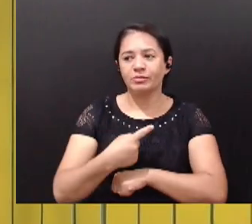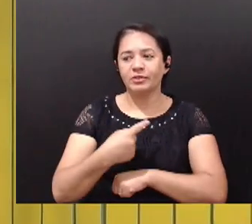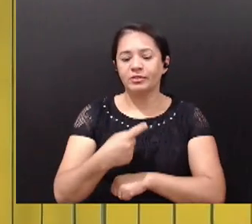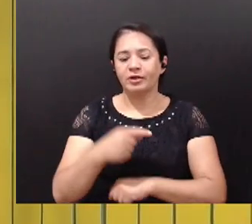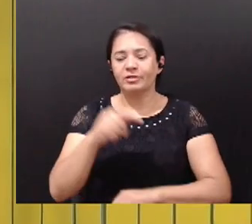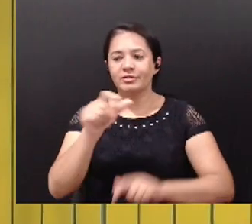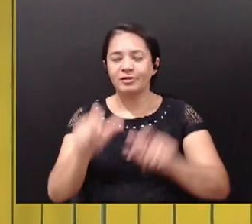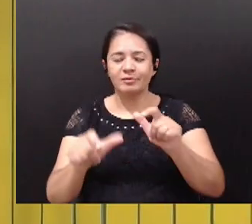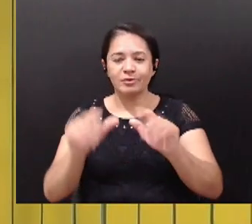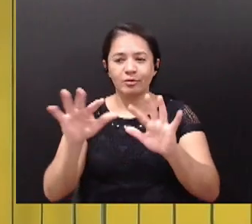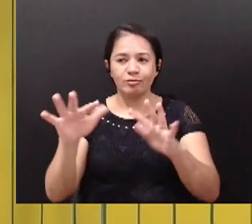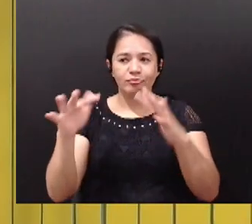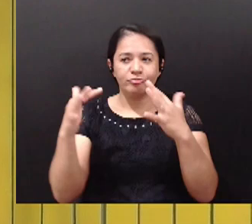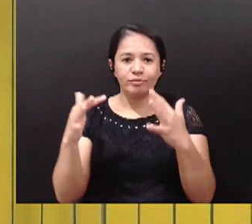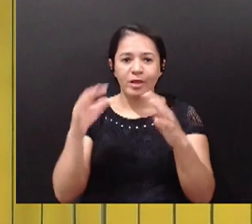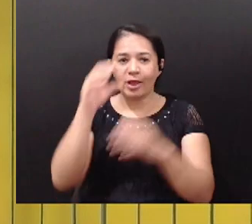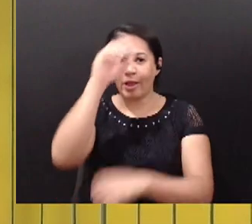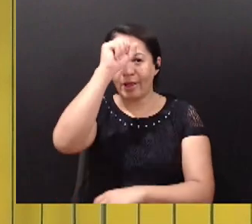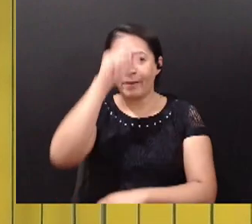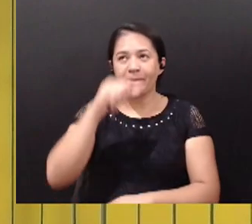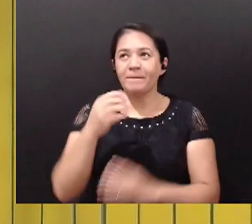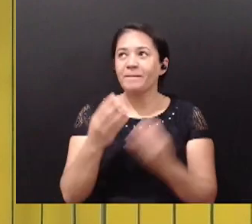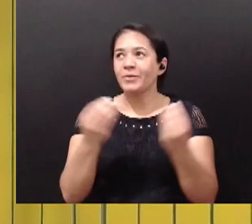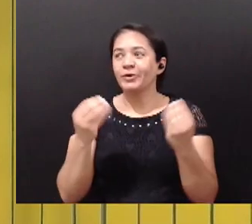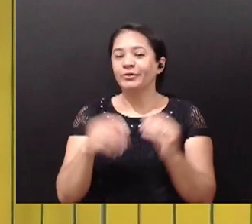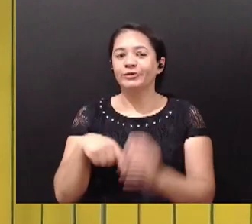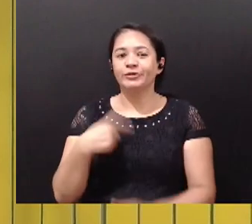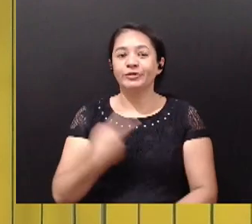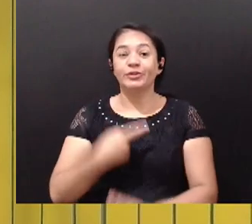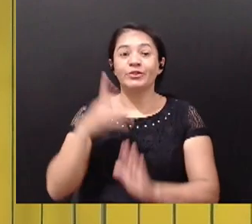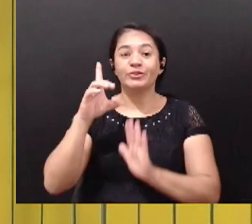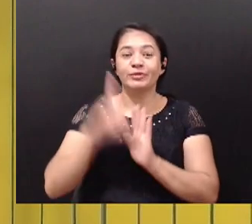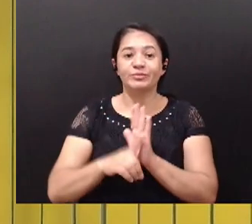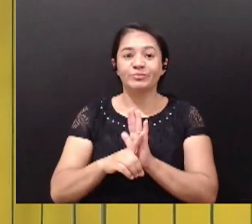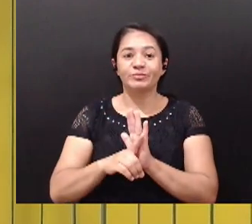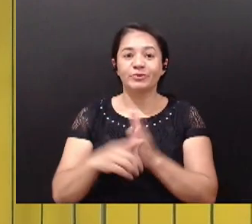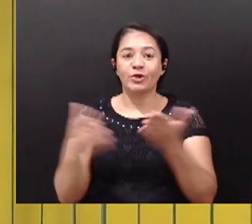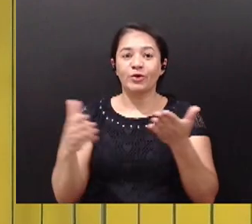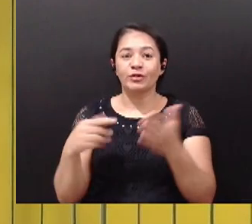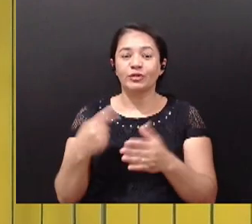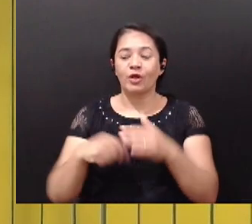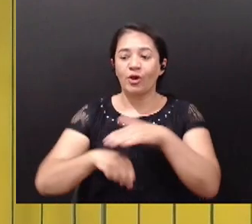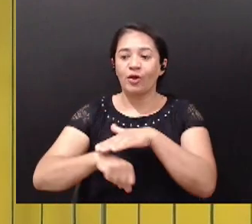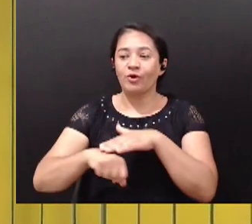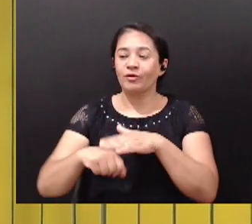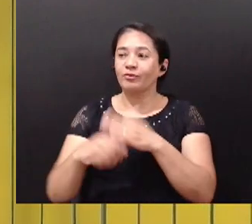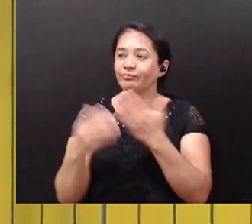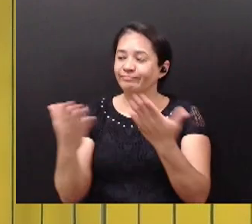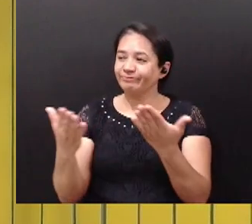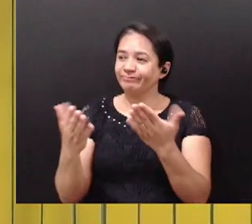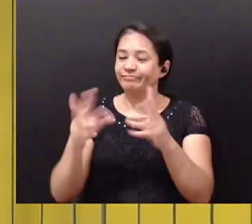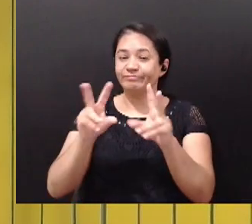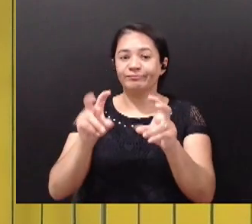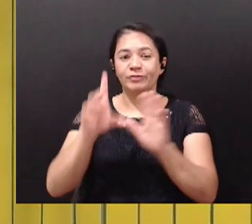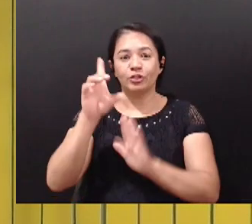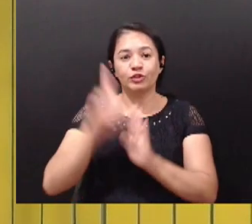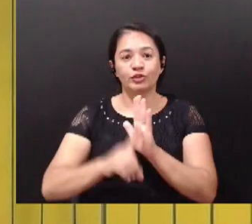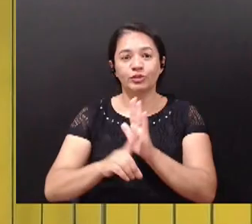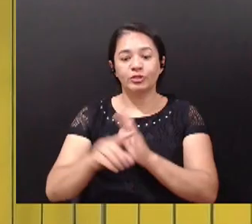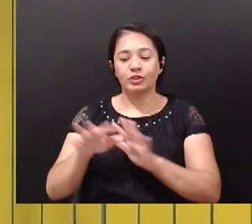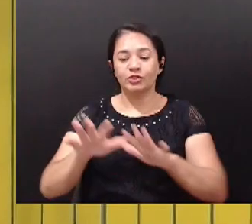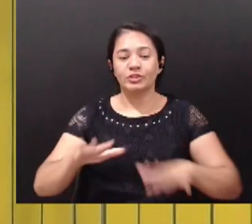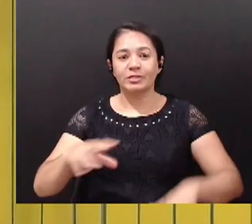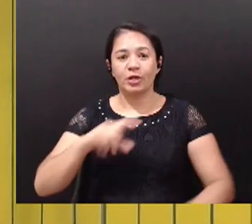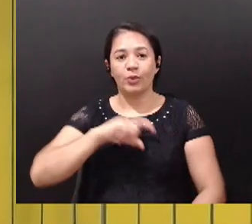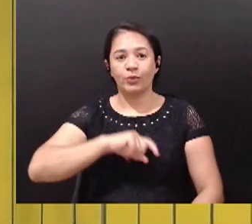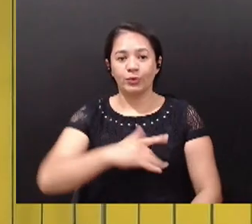estão aprendendo muito sobre os nossos direitos. E hoje a gente conversando com o senhor sobre os direitos nos planos de saúde, né? Qual